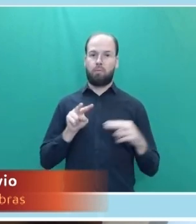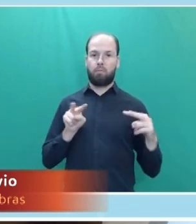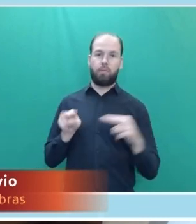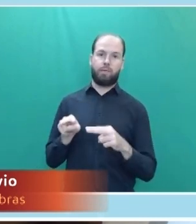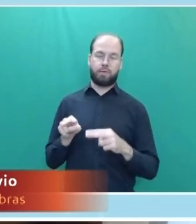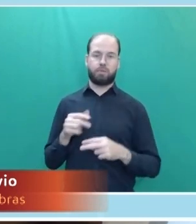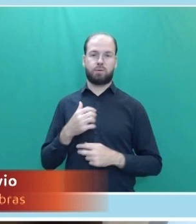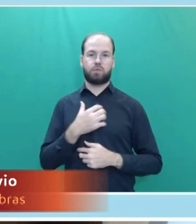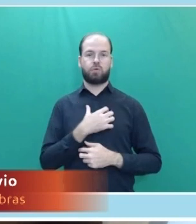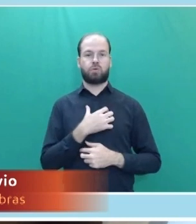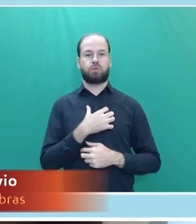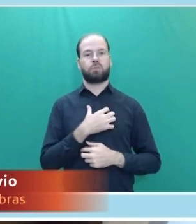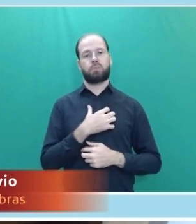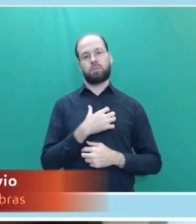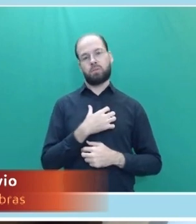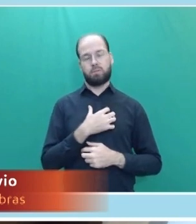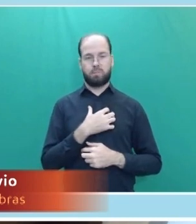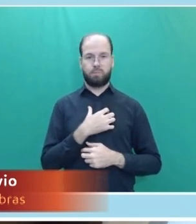uma forma